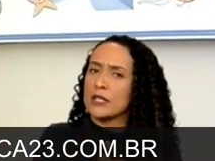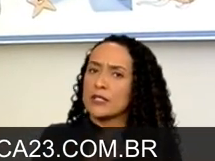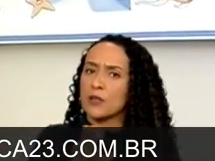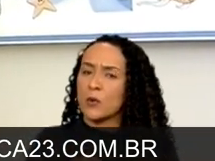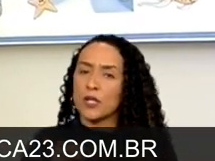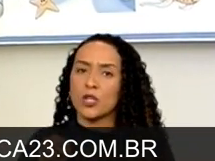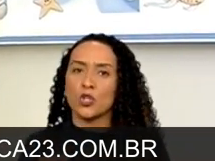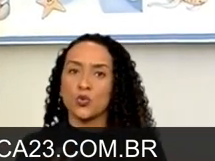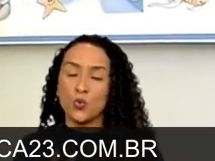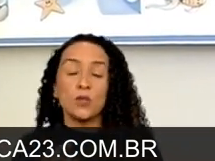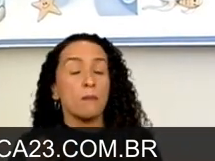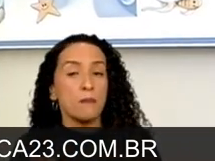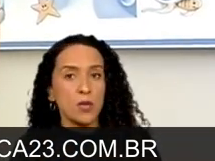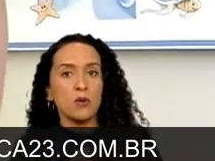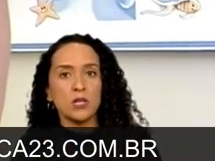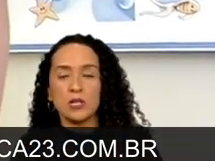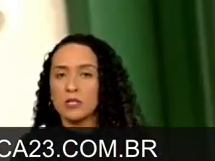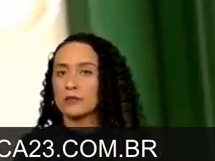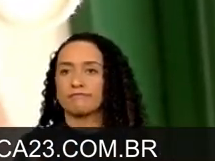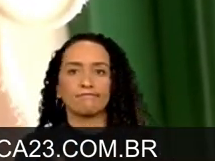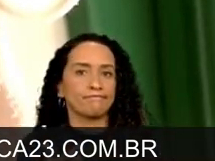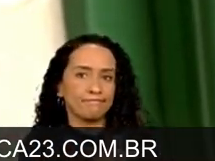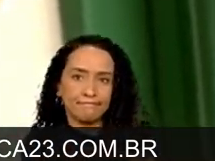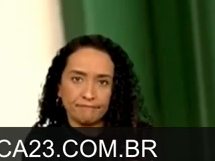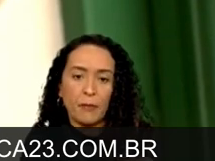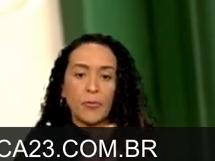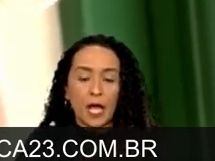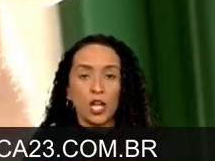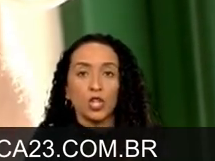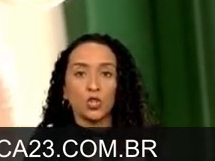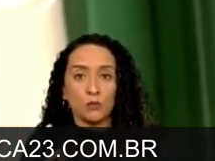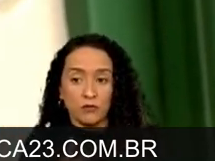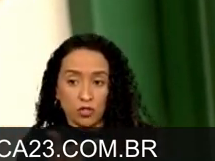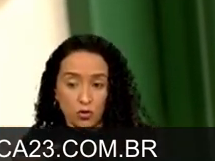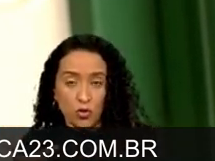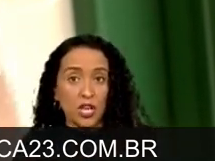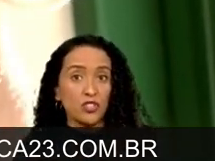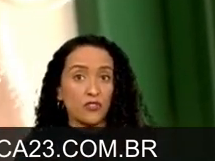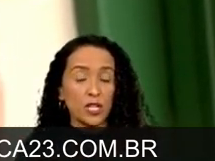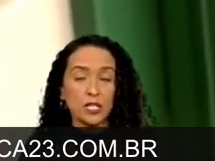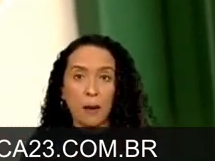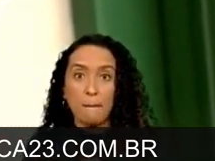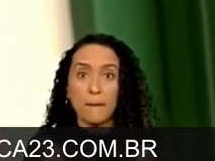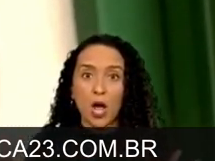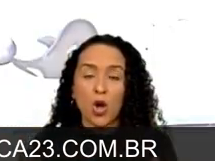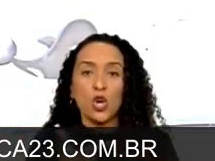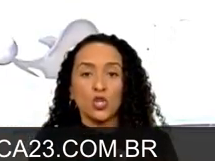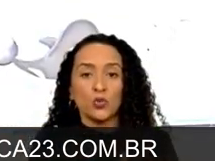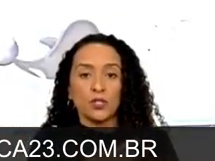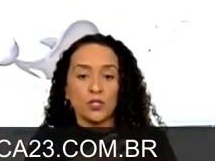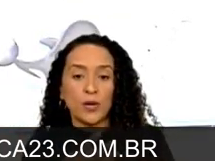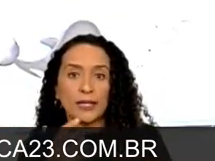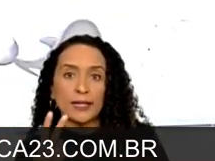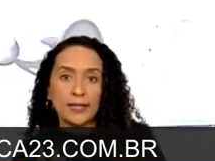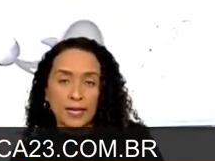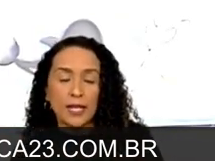152.000 crianças sem vacina. Já em 2022, essa diferença foi maior, de